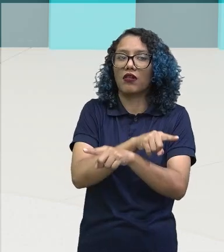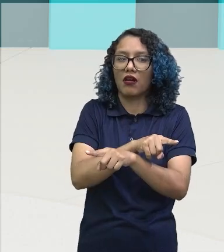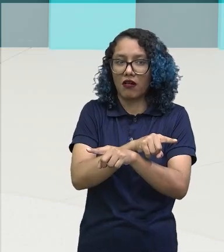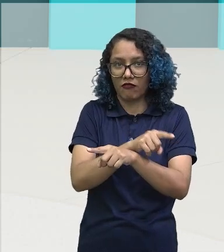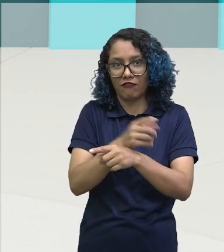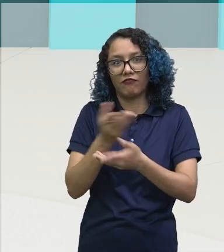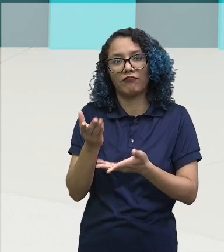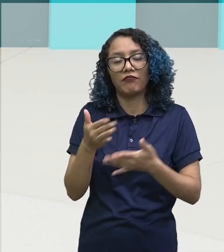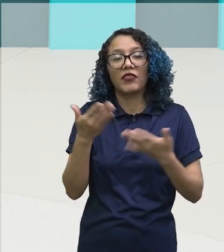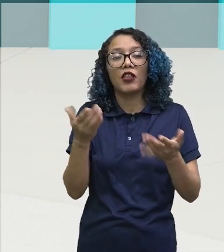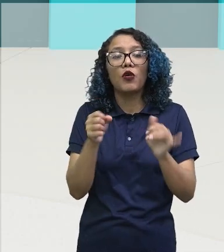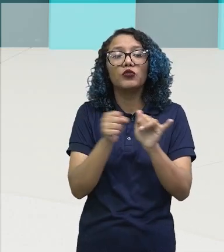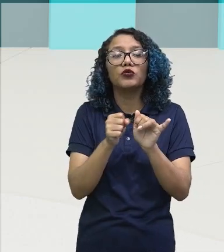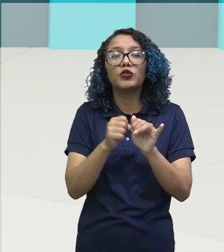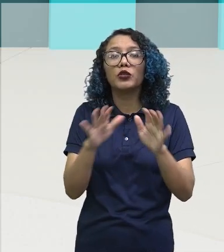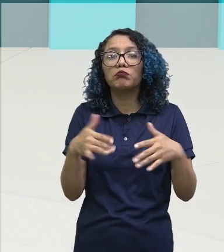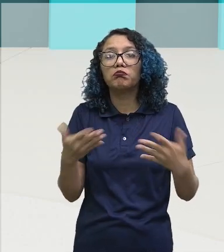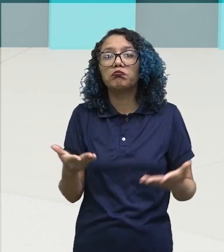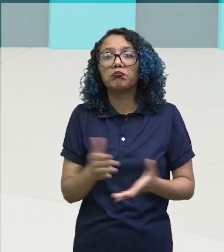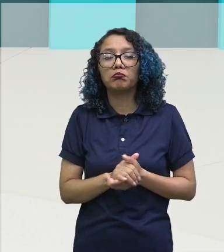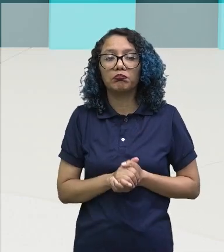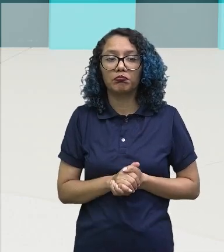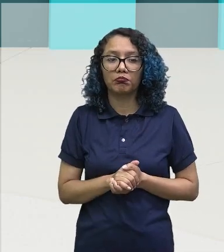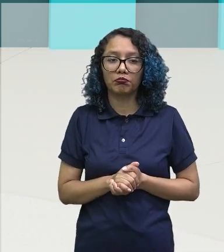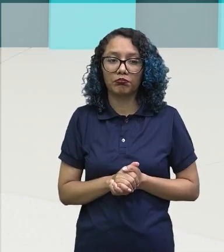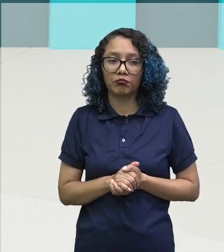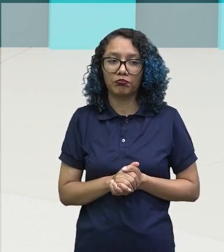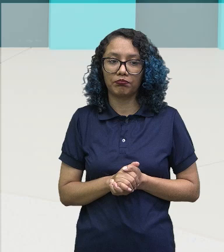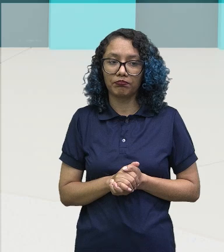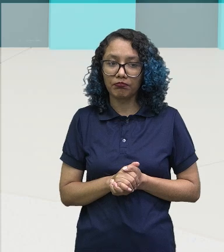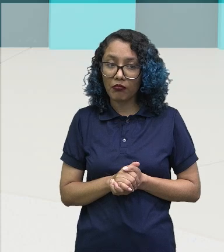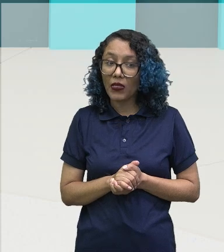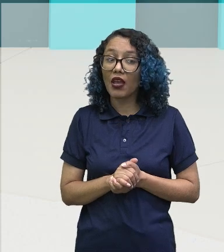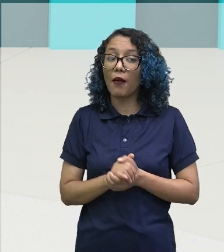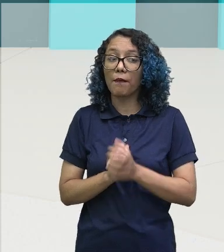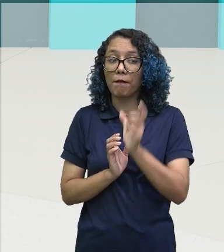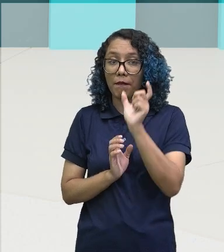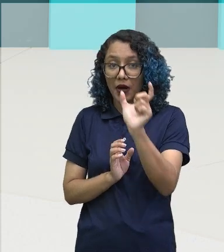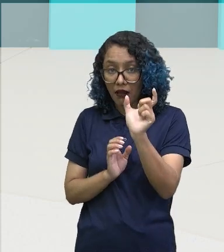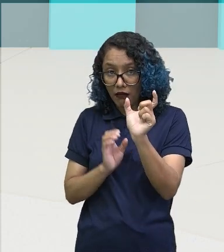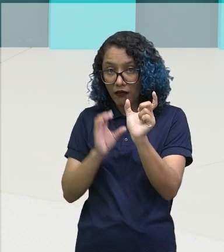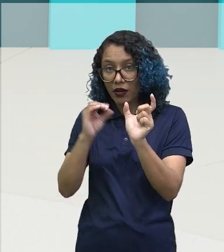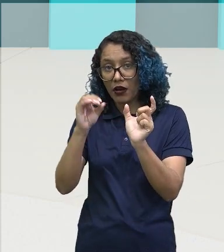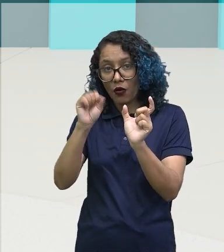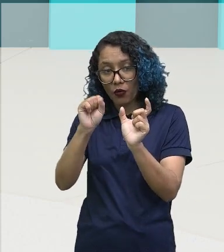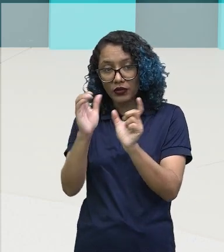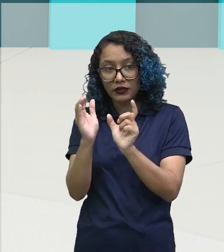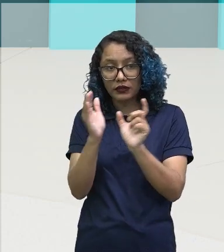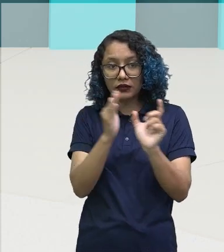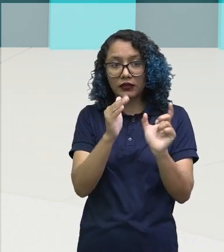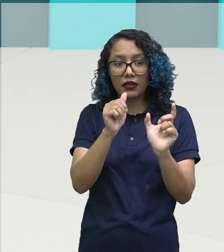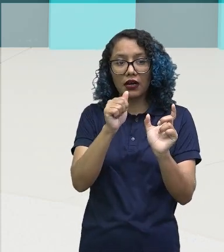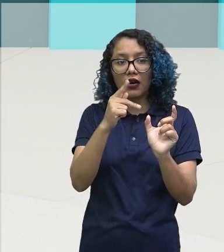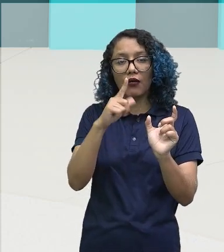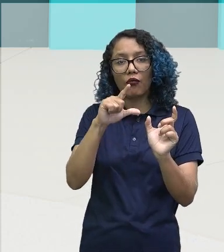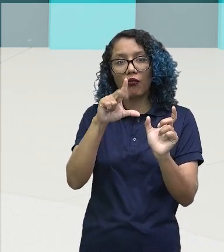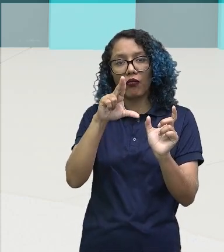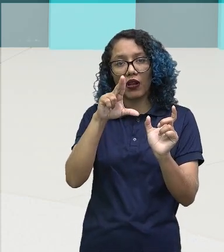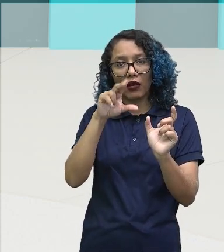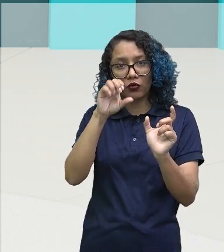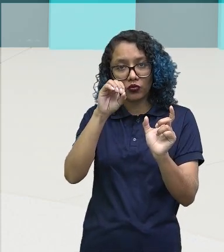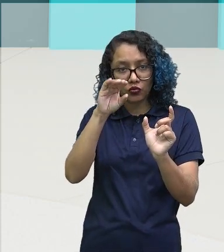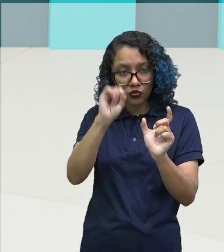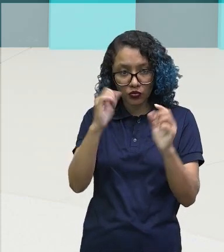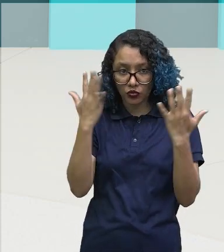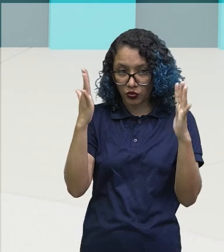Então, qual é o sujeito da oração? Os aplausos. Os aplausos faltaram durante a